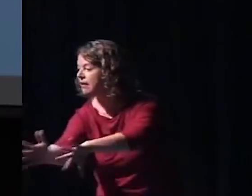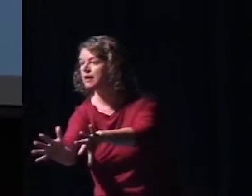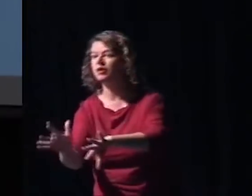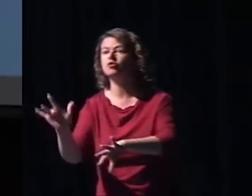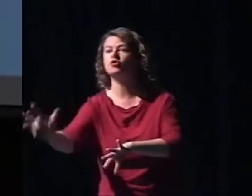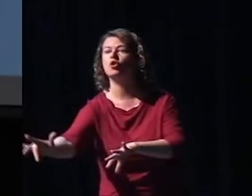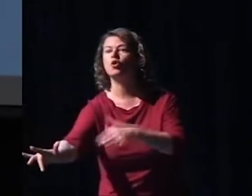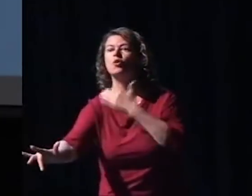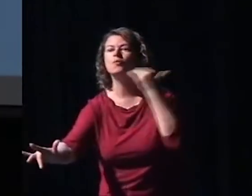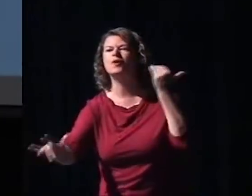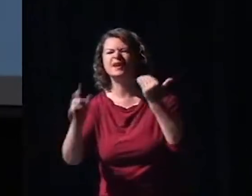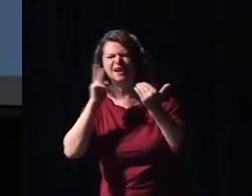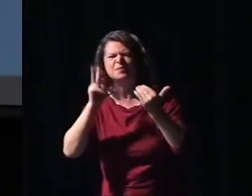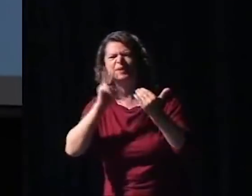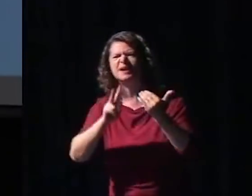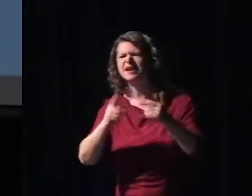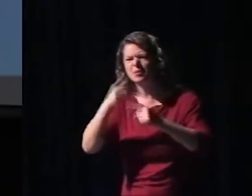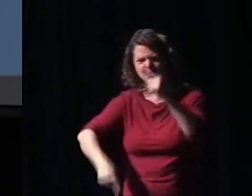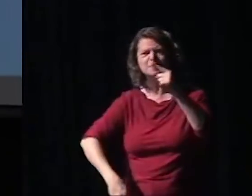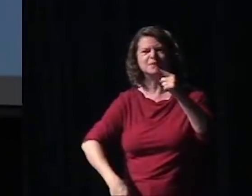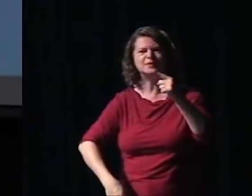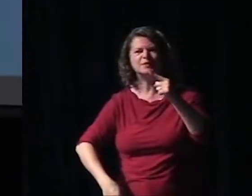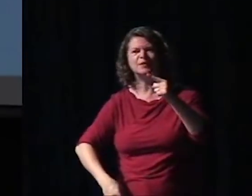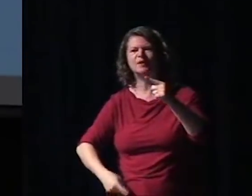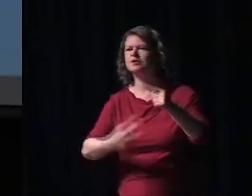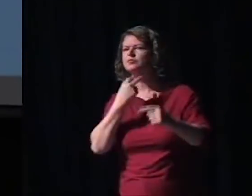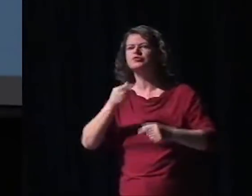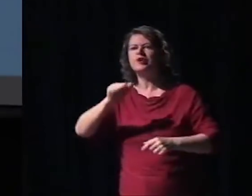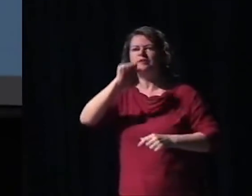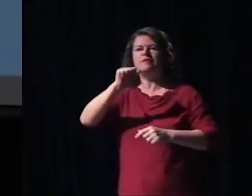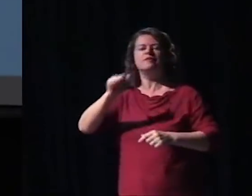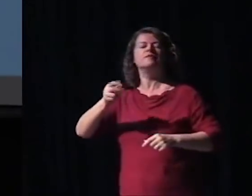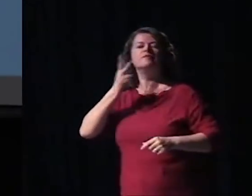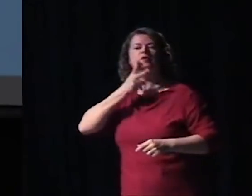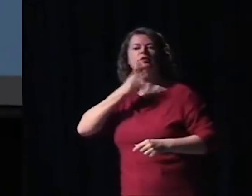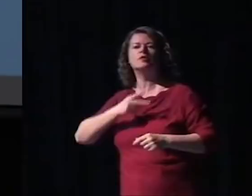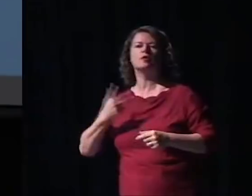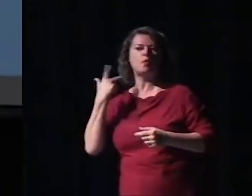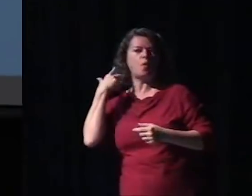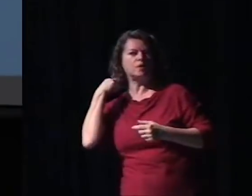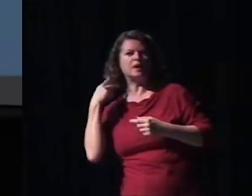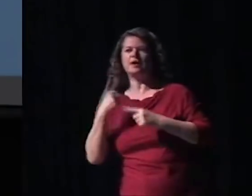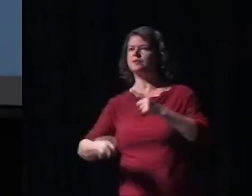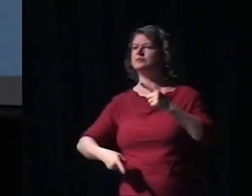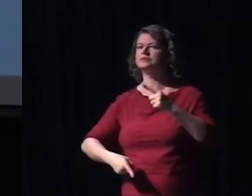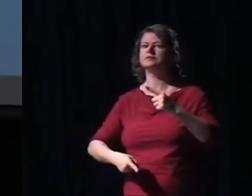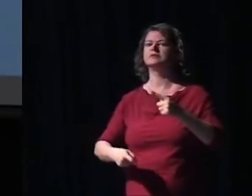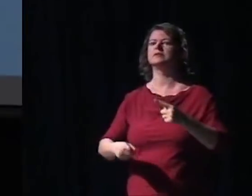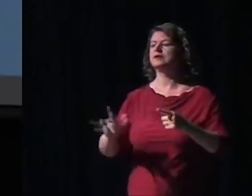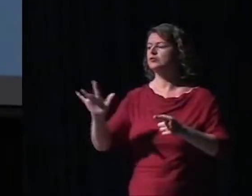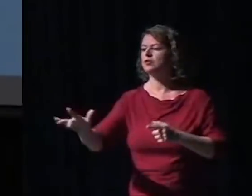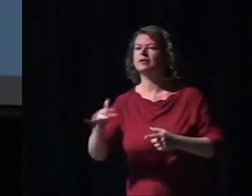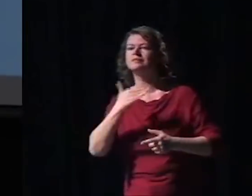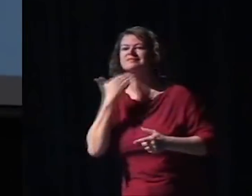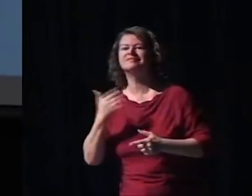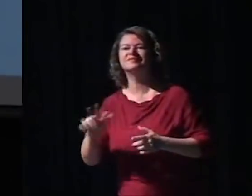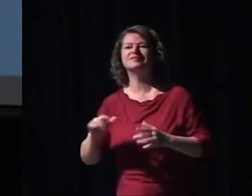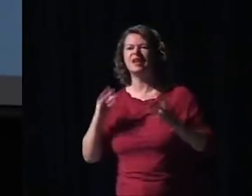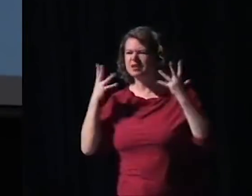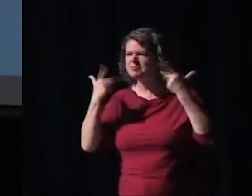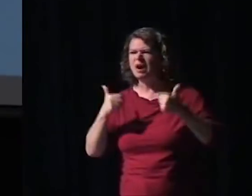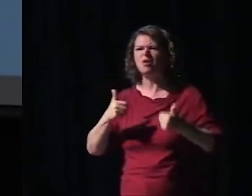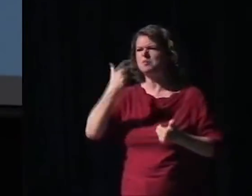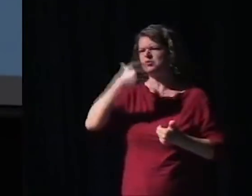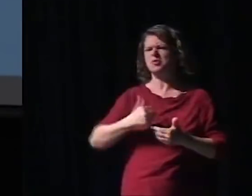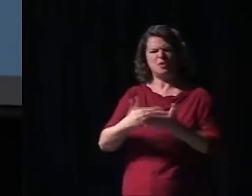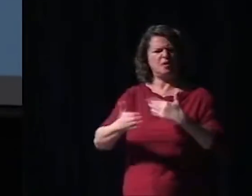vinho, ele não podia tocar no cadáver, ele não podia passar navalha no cabelo. Aqui ele quebra o primeiro voto